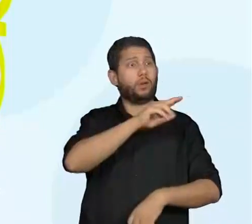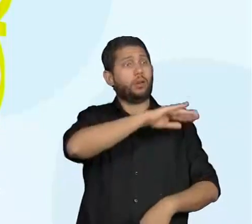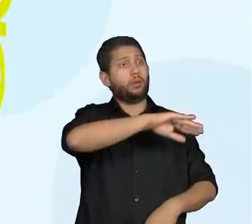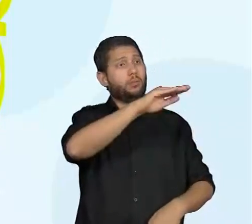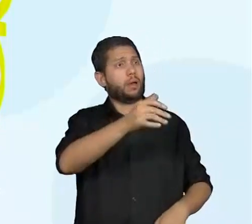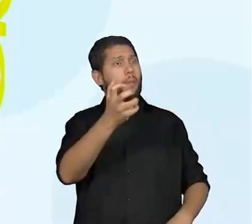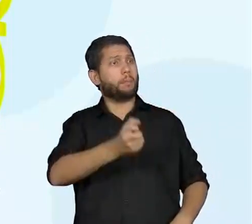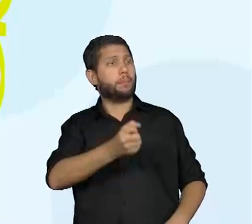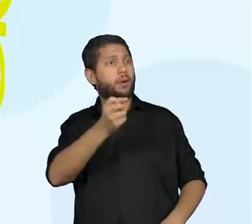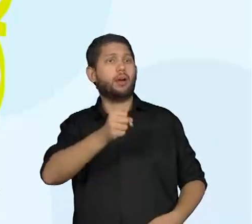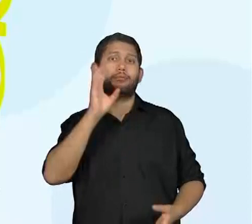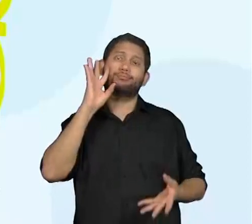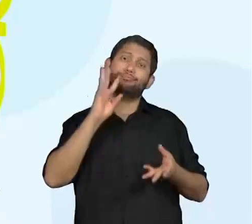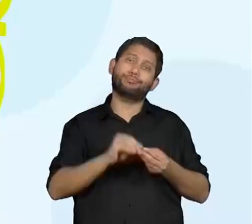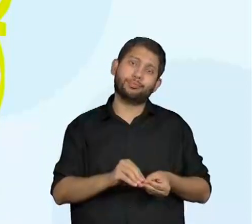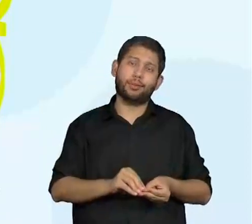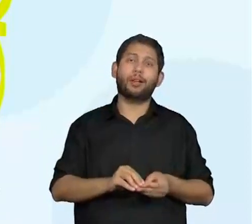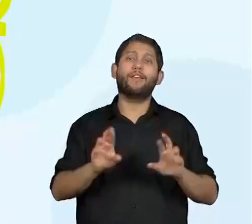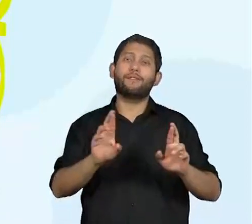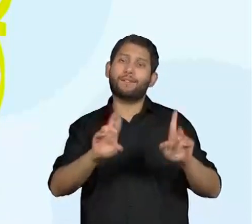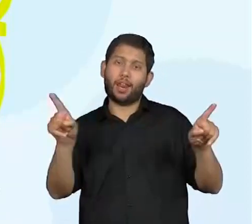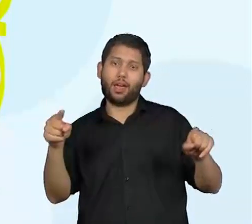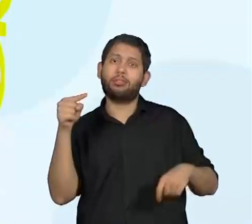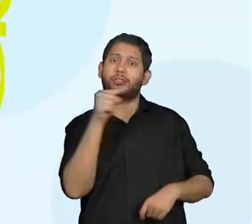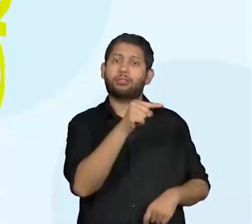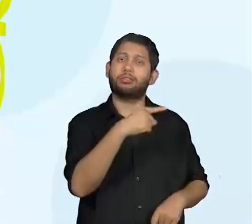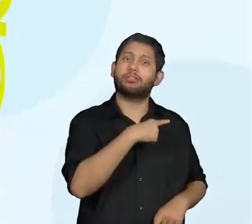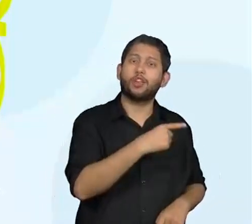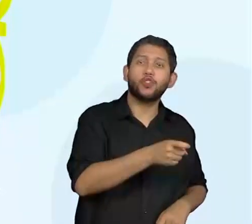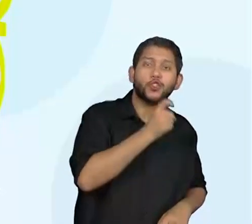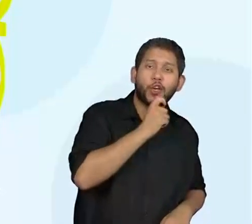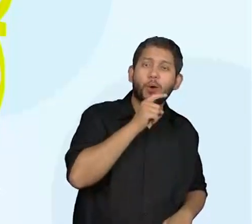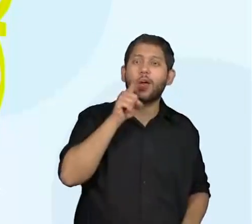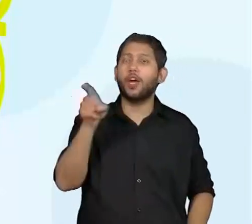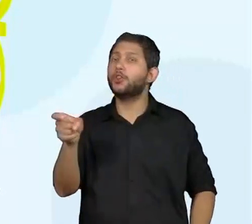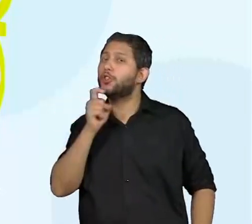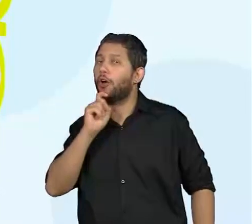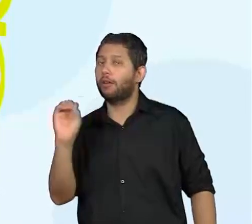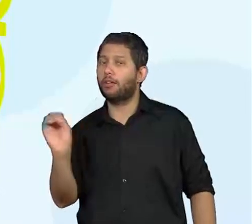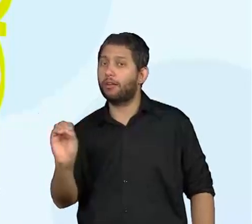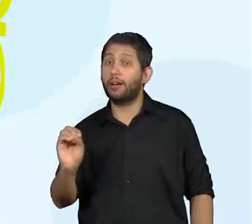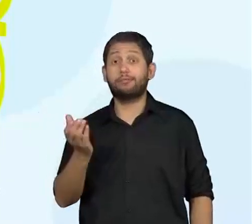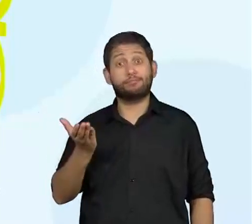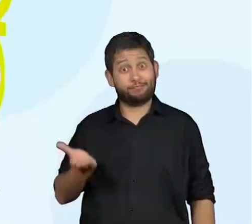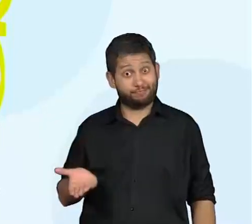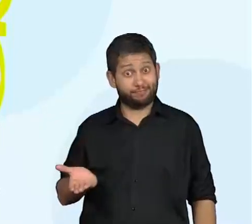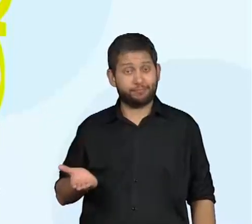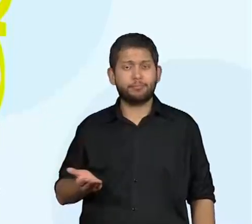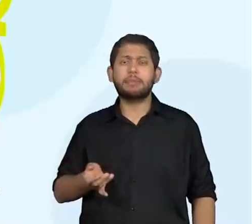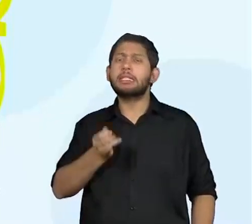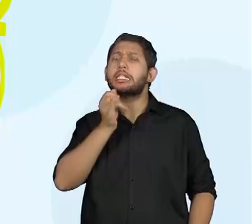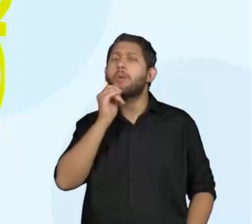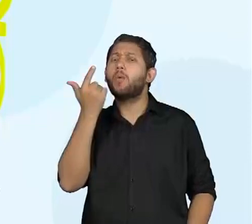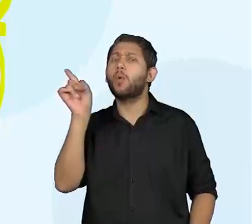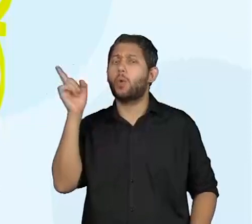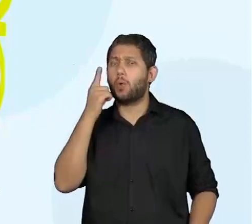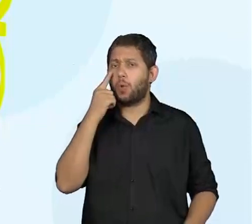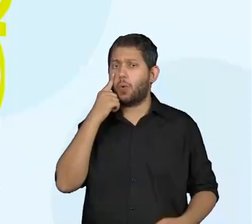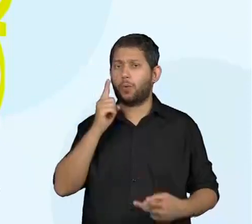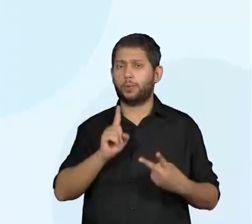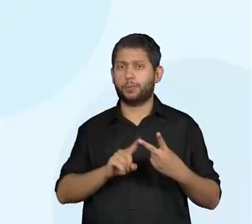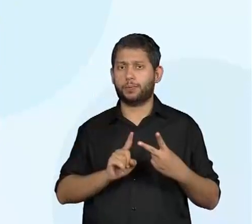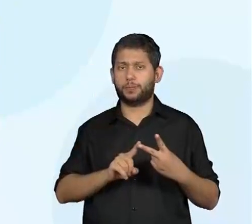bem, já sei que uma das paisagens que existe são as montanhas. Mas tem outros exemplos, professor? Vamos dar uma